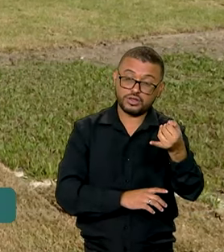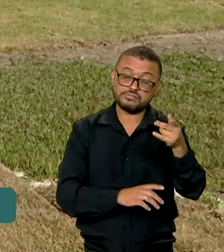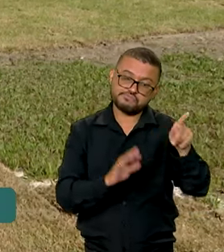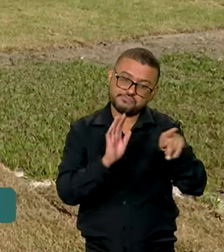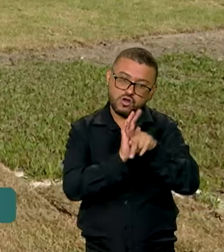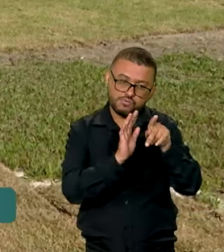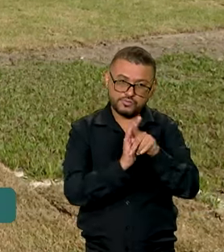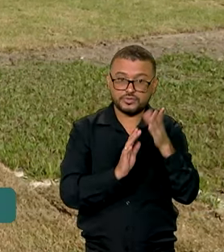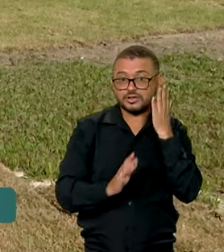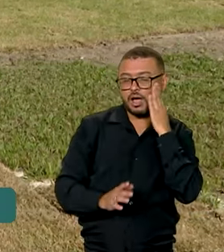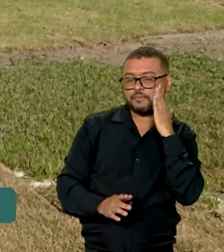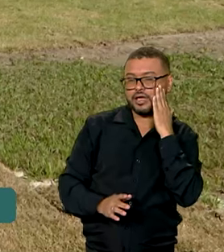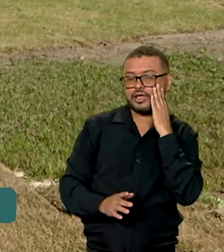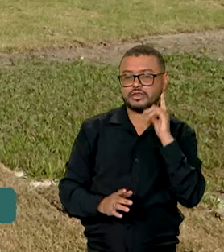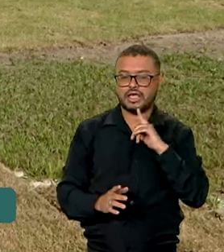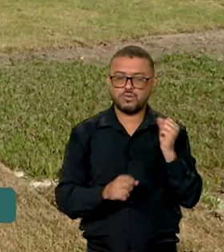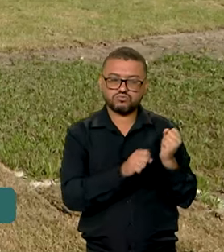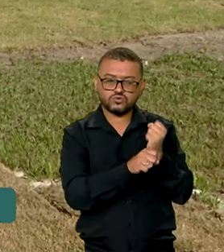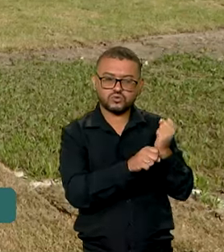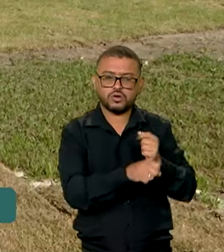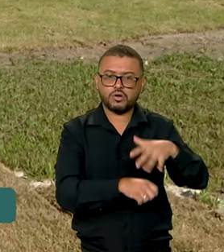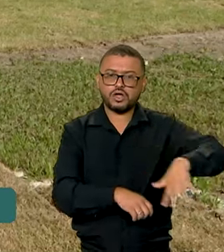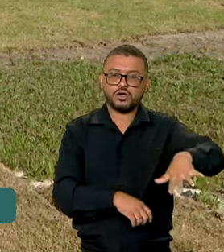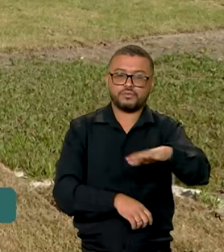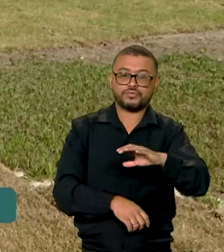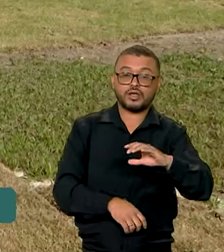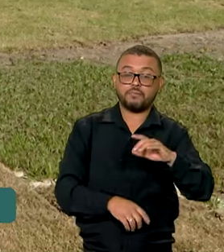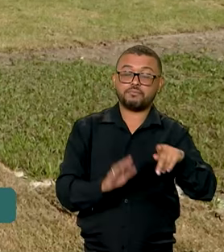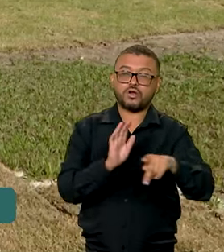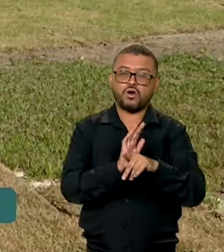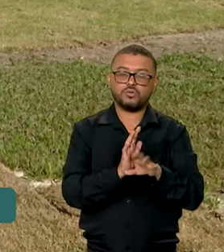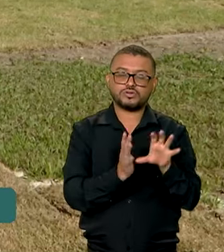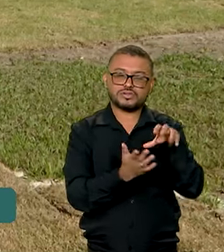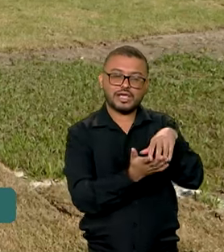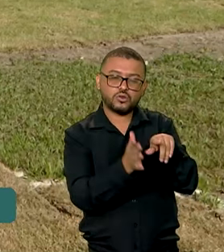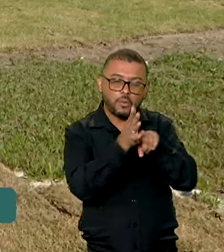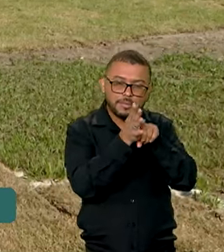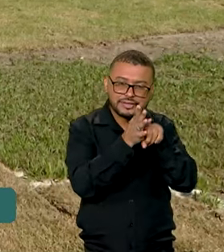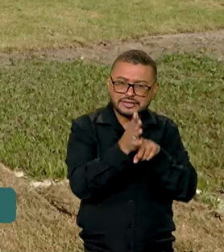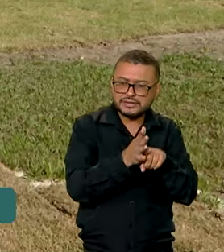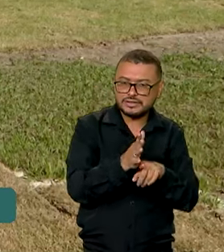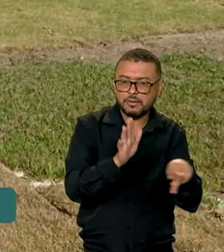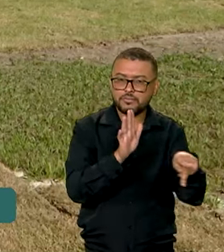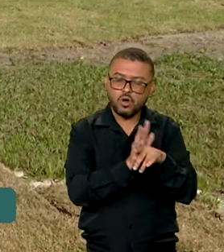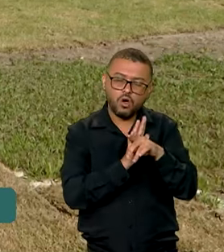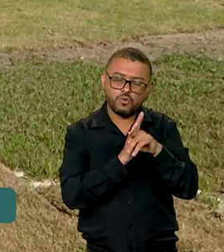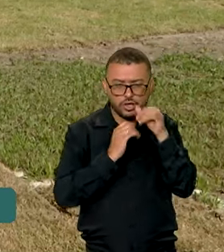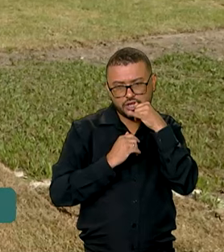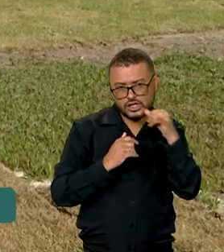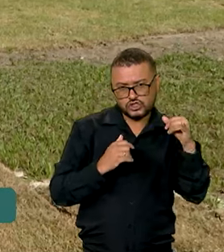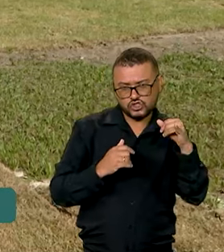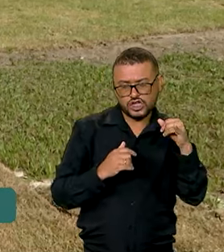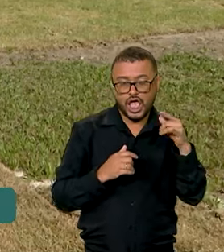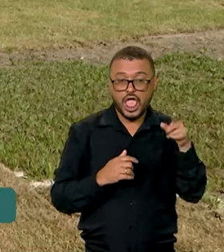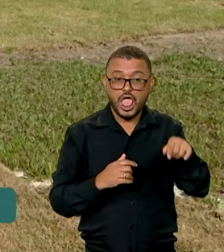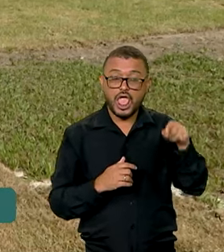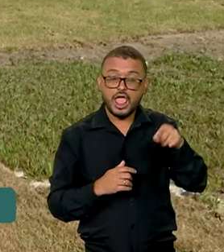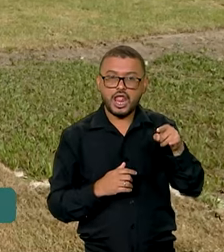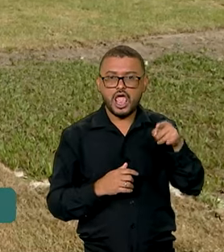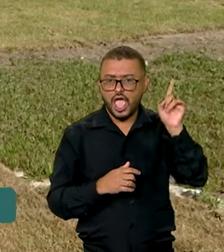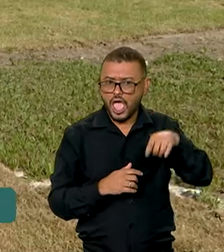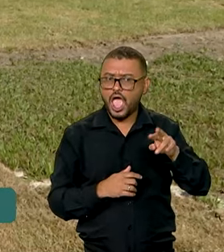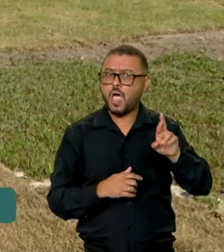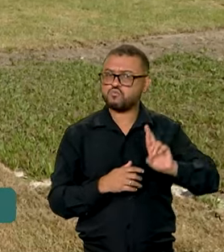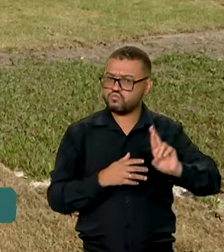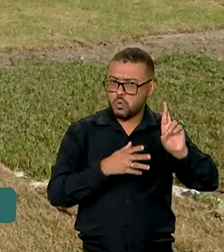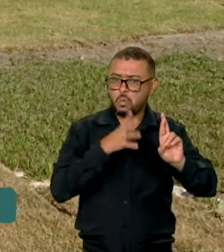de Janeiro. Ele foi construído pelo CEPEL, que é o Centro de Pesquisa em Energia Elétrica, e é uma